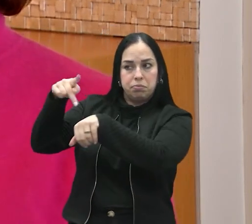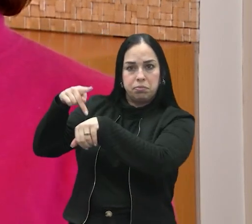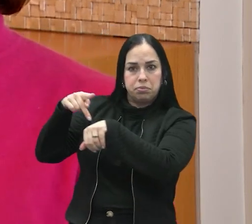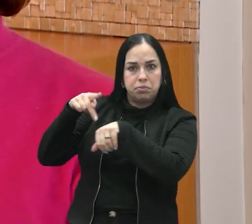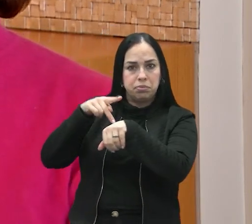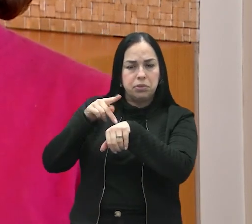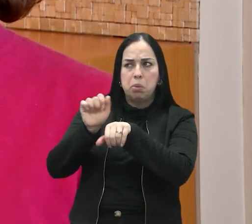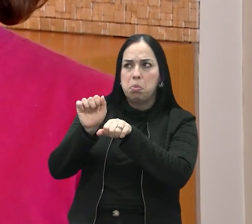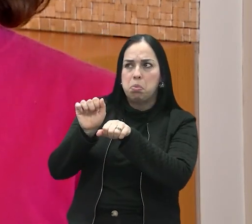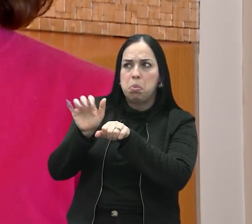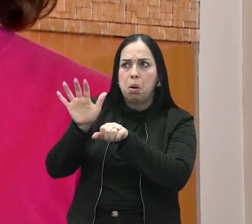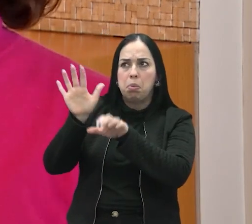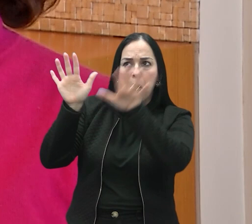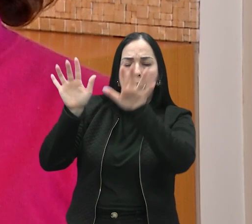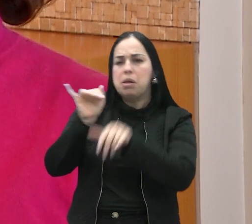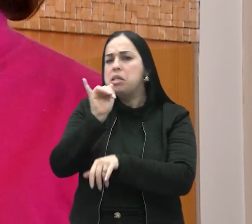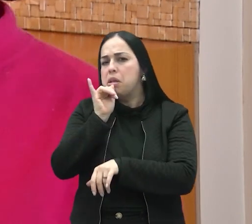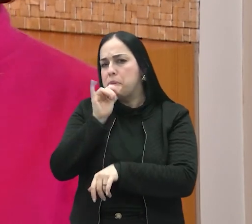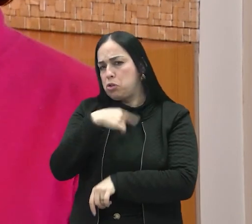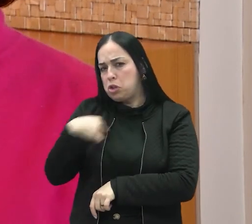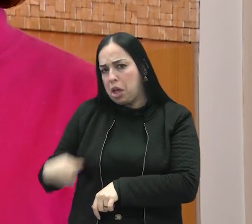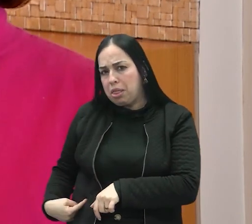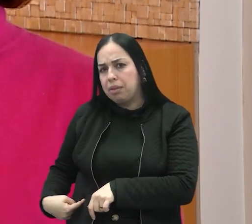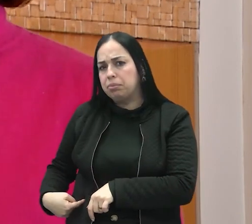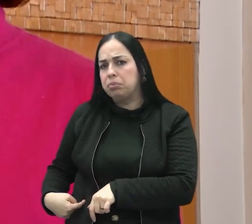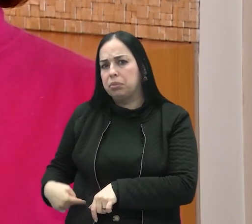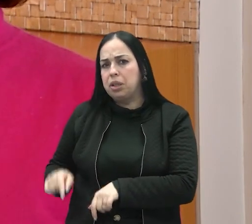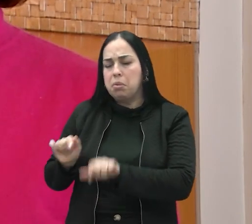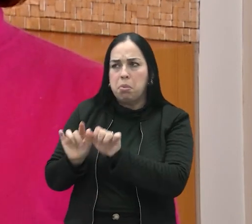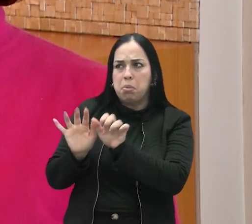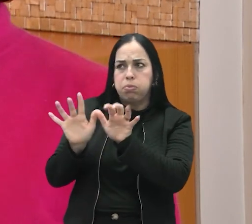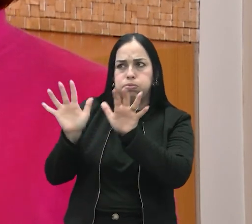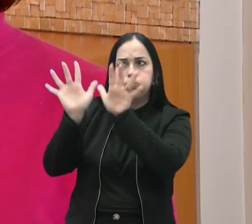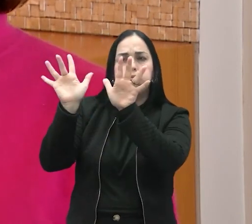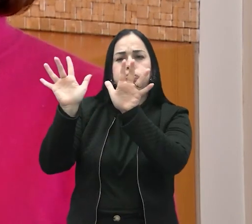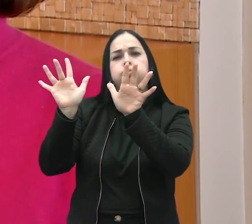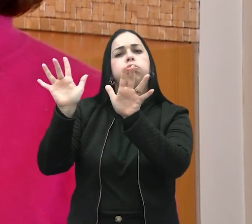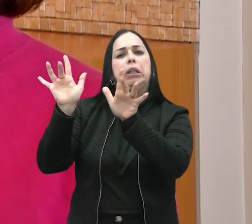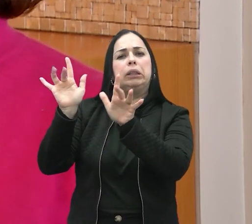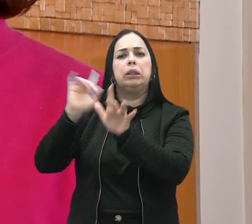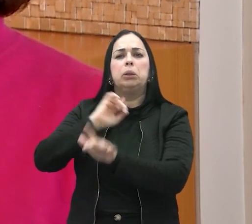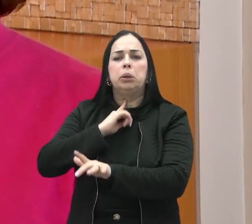emissões dos países do sul global estão basicamente, tirando China, estão basicamente relacionadas à parte